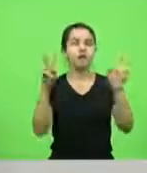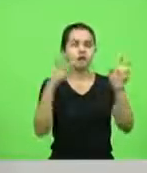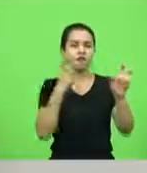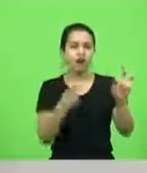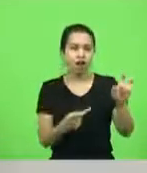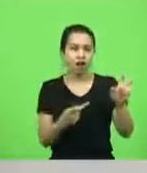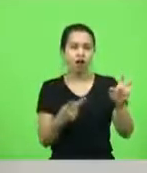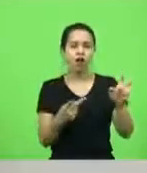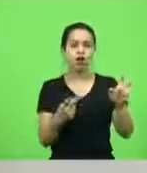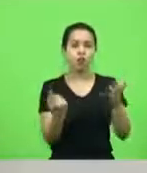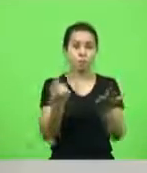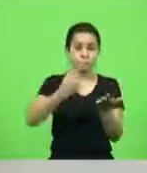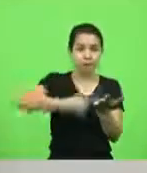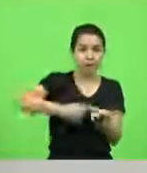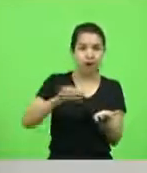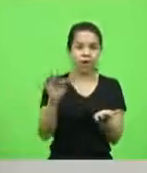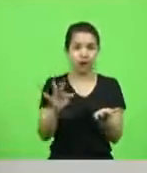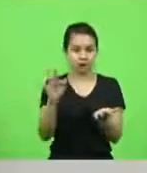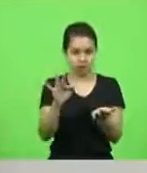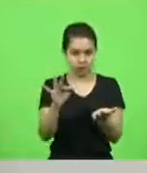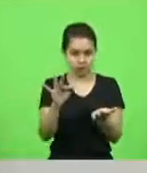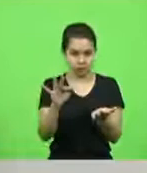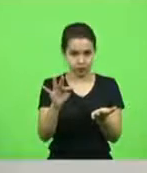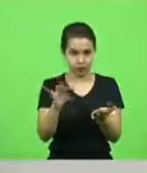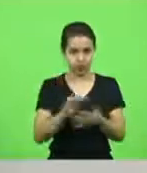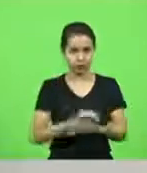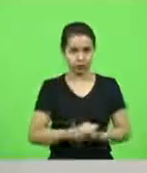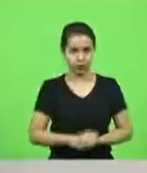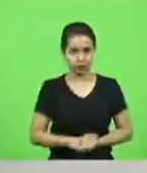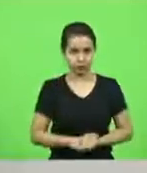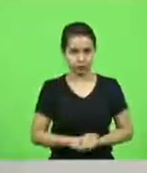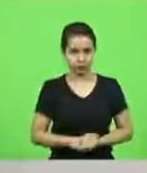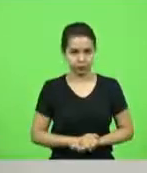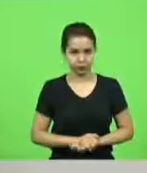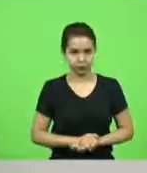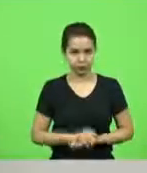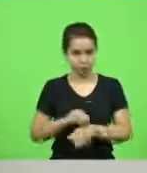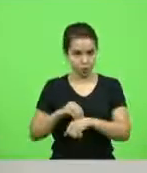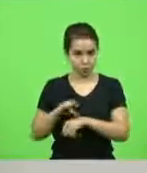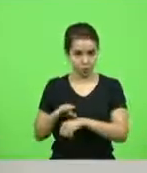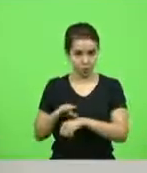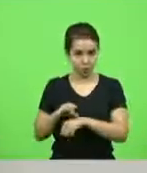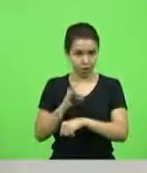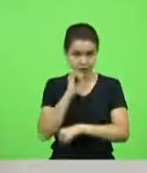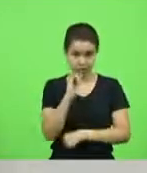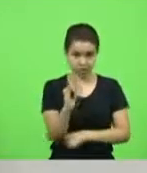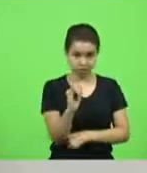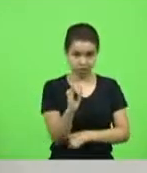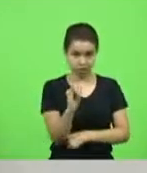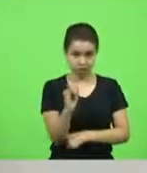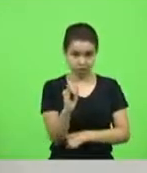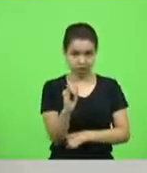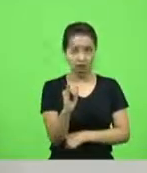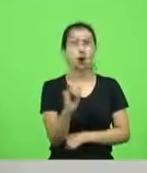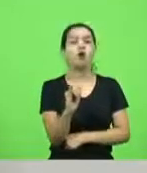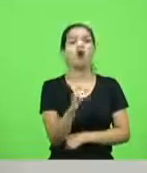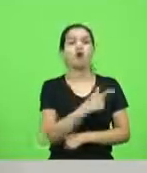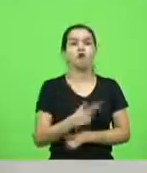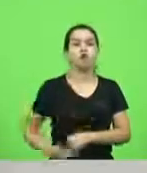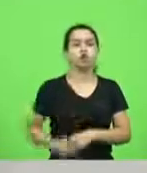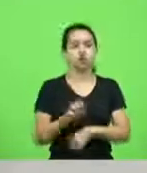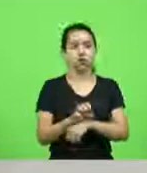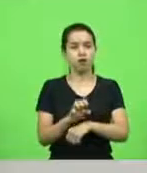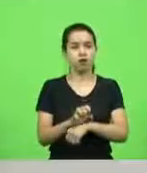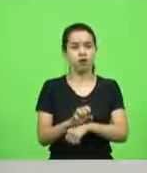é um recado pro governo do estado nunca foi tão caro sejam evidência se